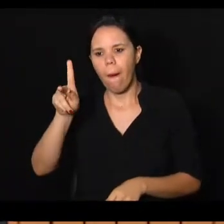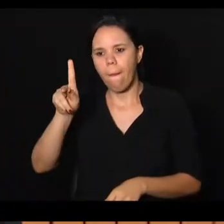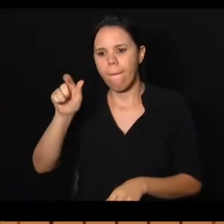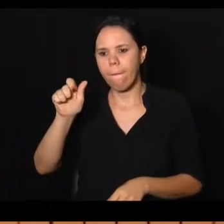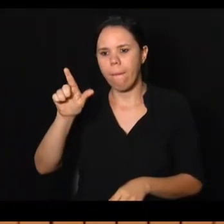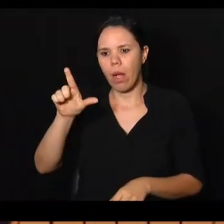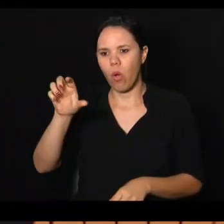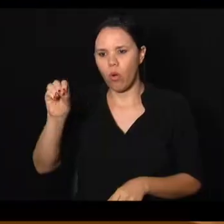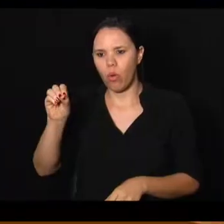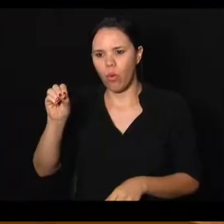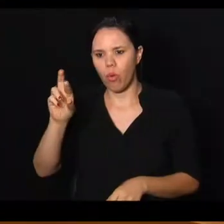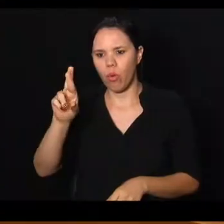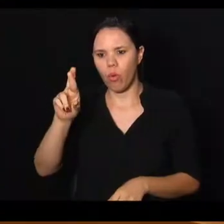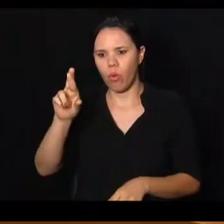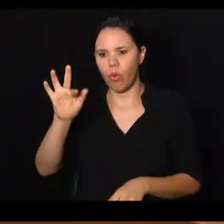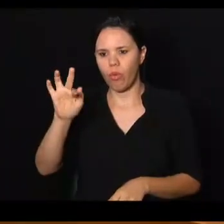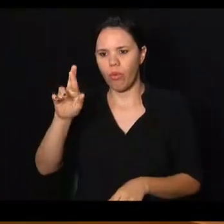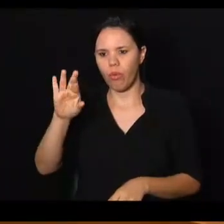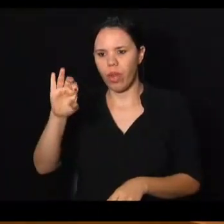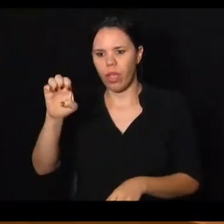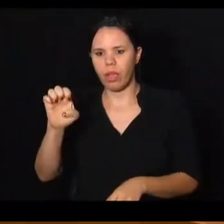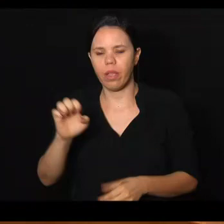Freire.